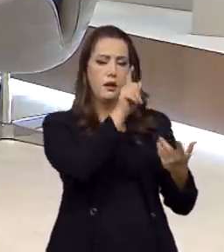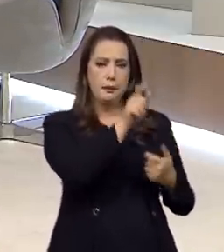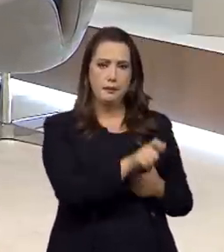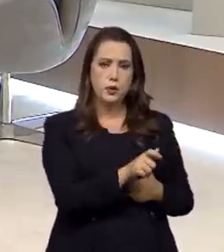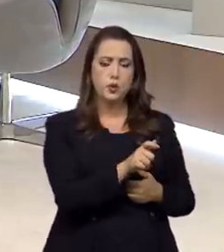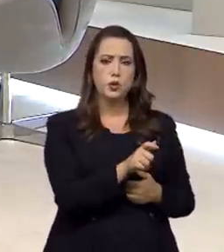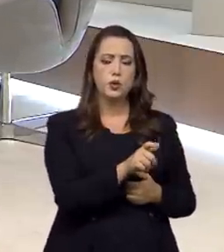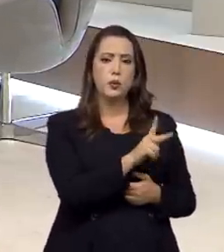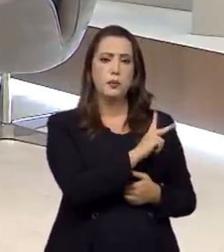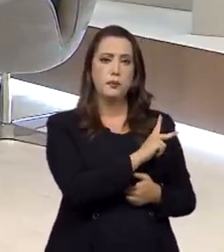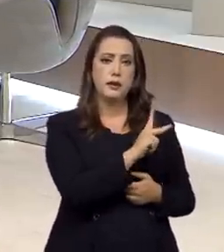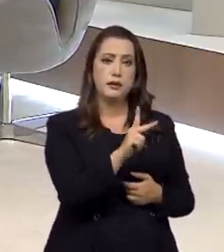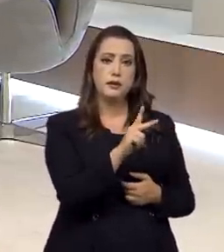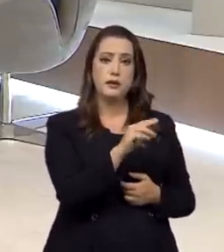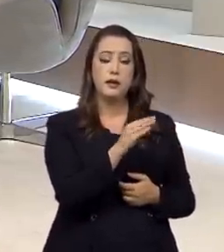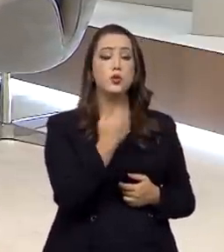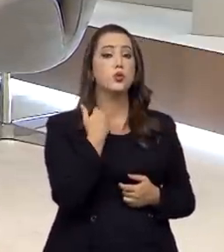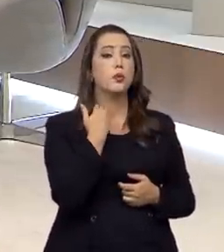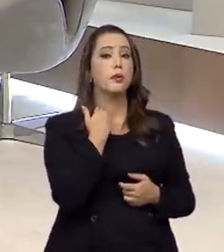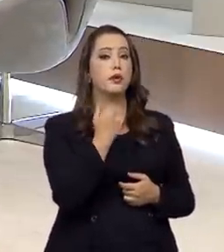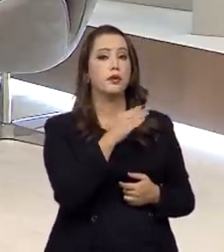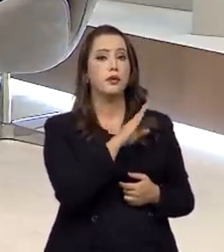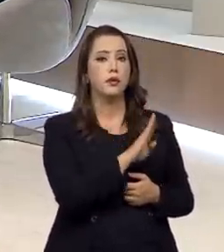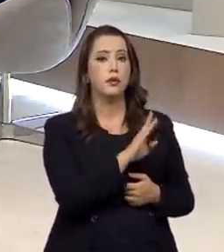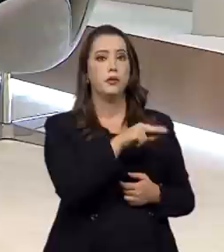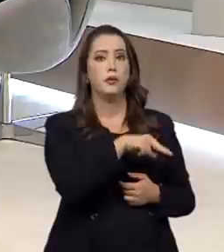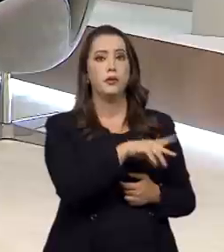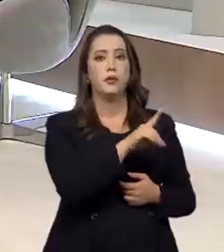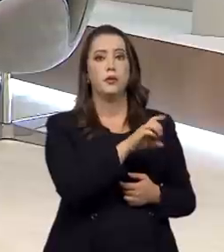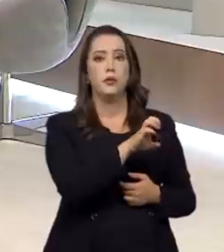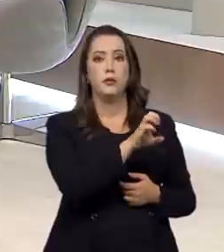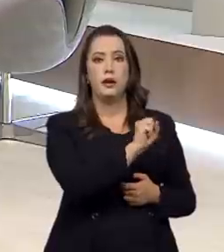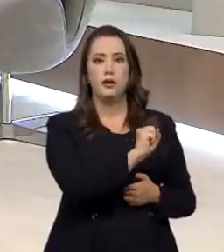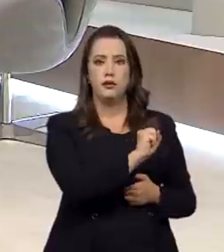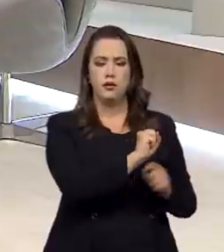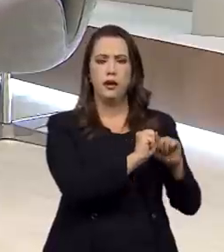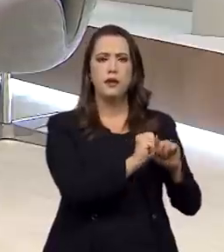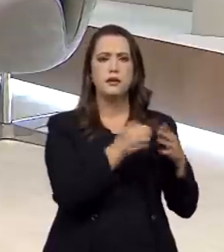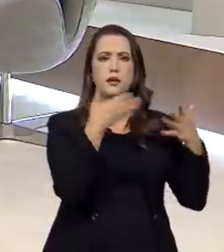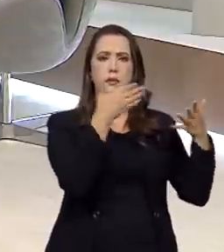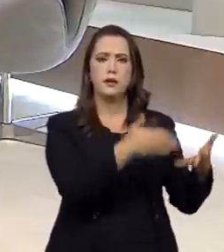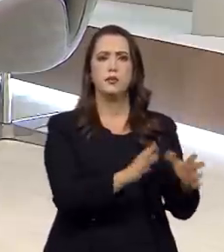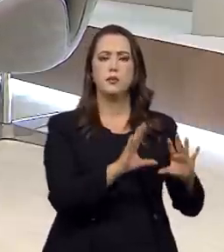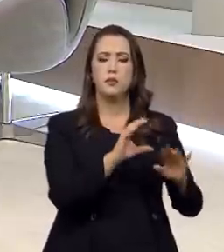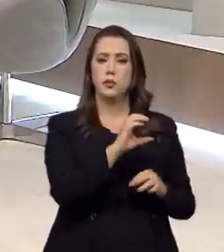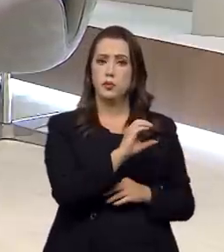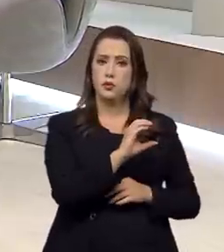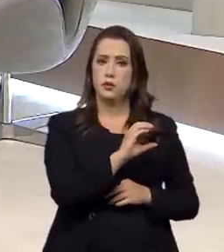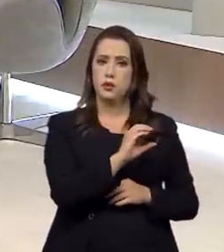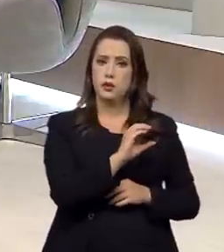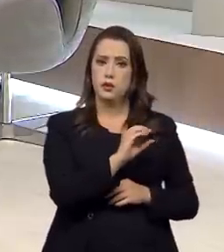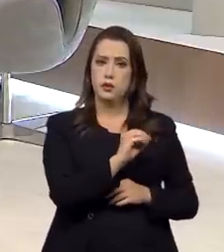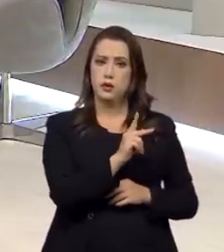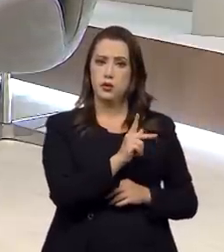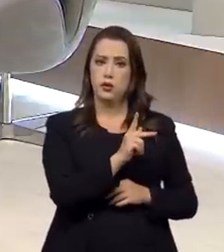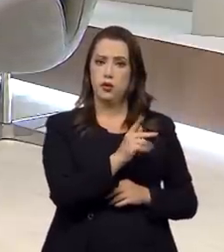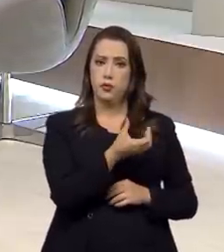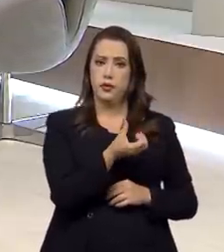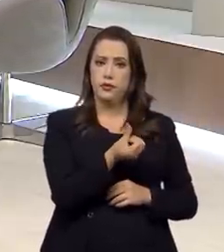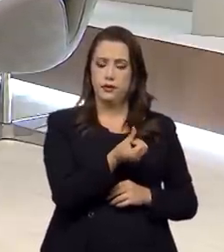o presidente do BNDS o senhor Gustavo Montesano e ele participou da Copa e 26 lá né que